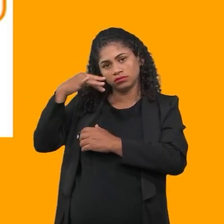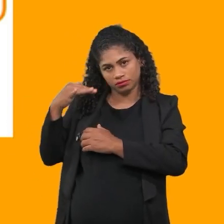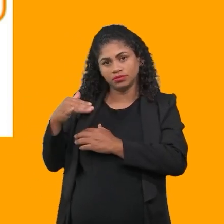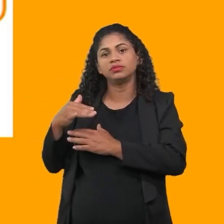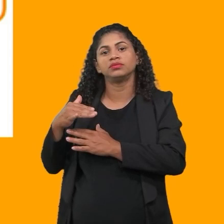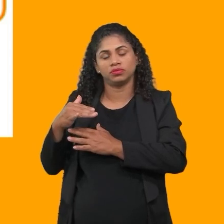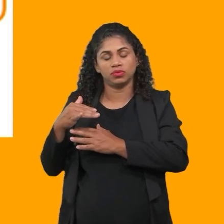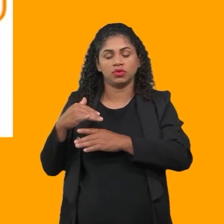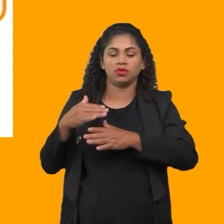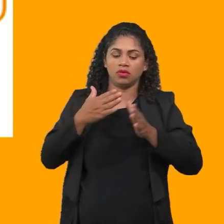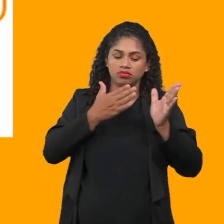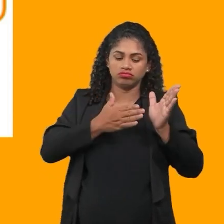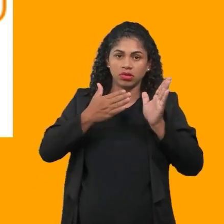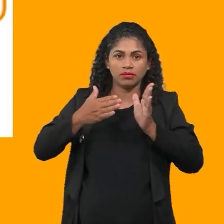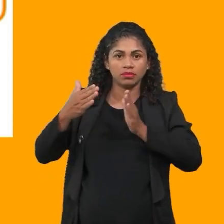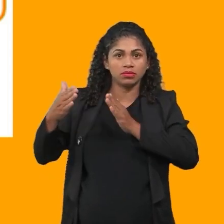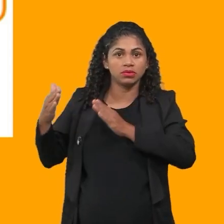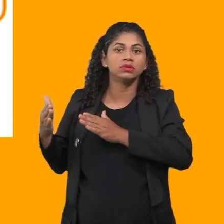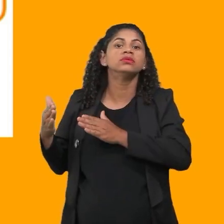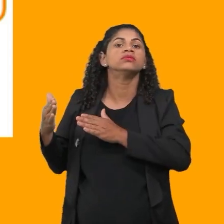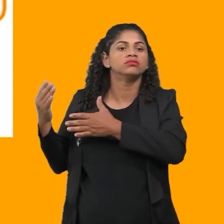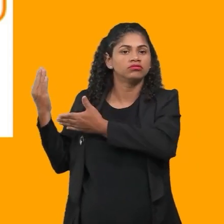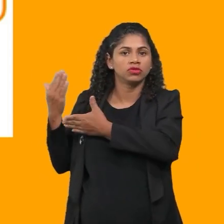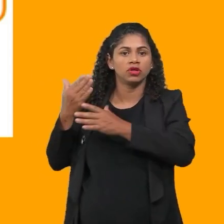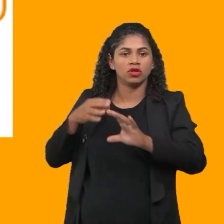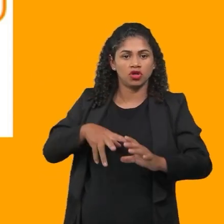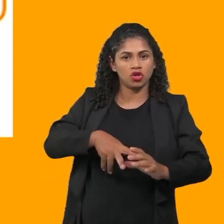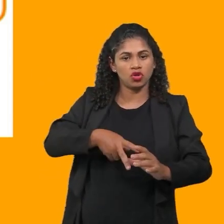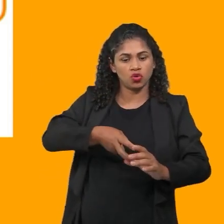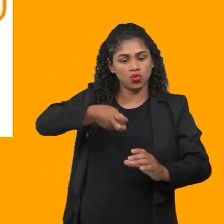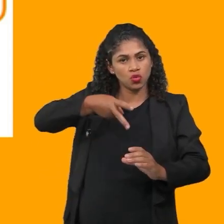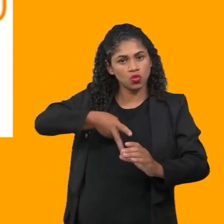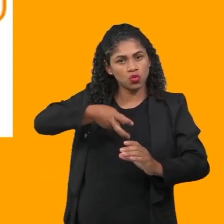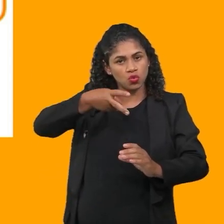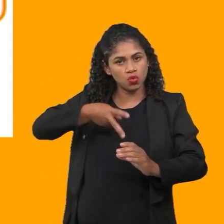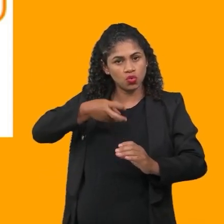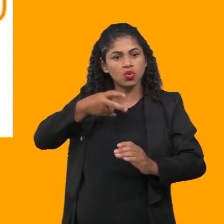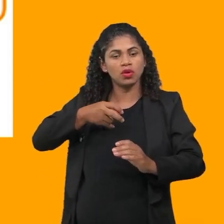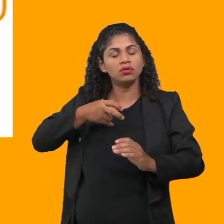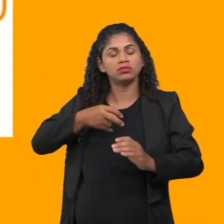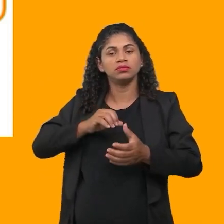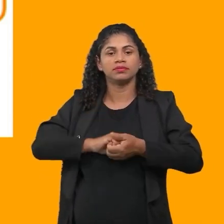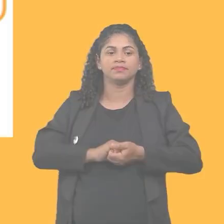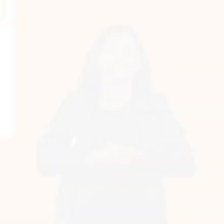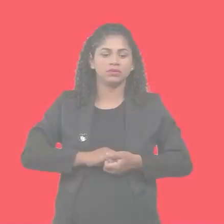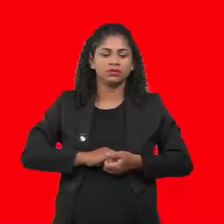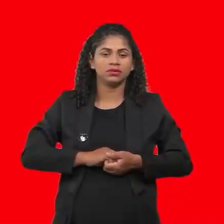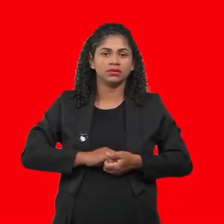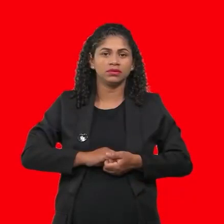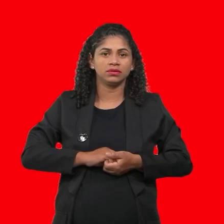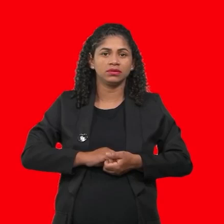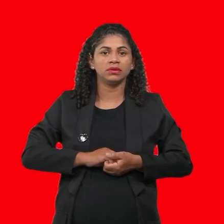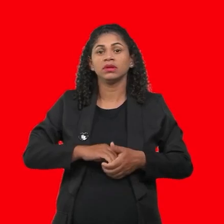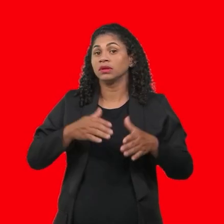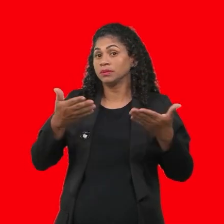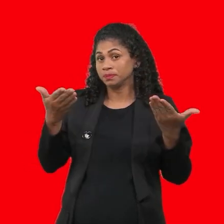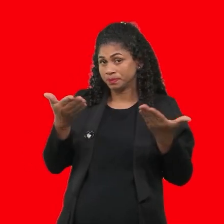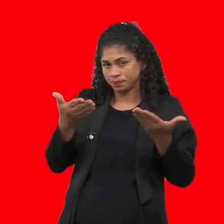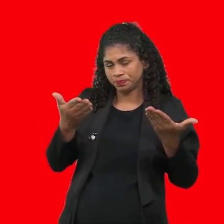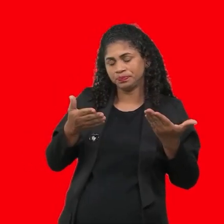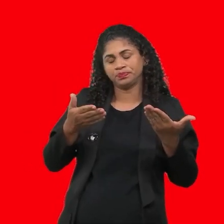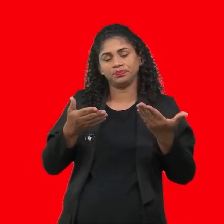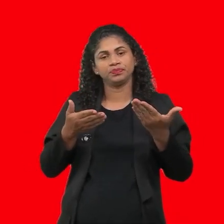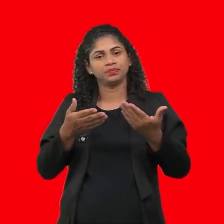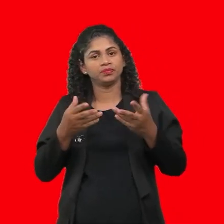esse é o processo de destilação por arraste para a obtenção de óleos essenciais. Então agora nós vamos falar